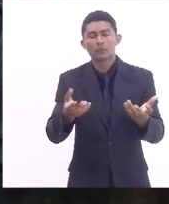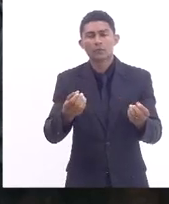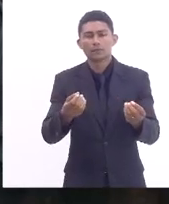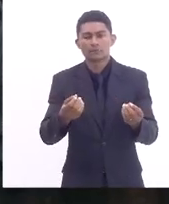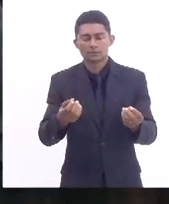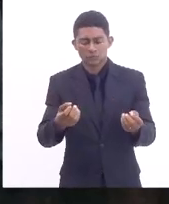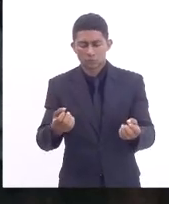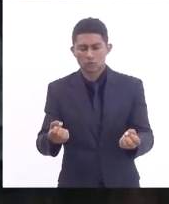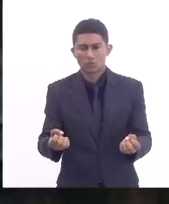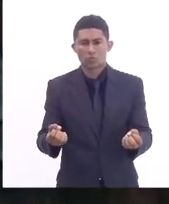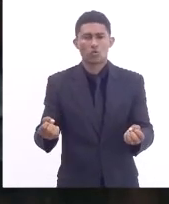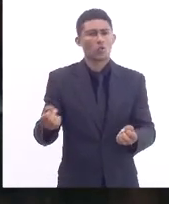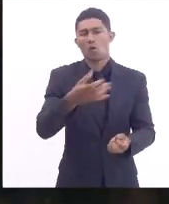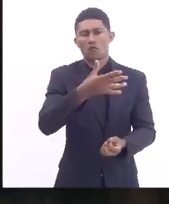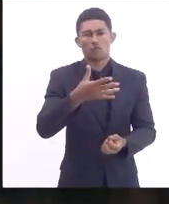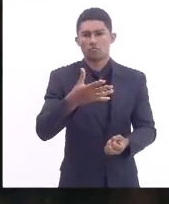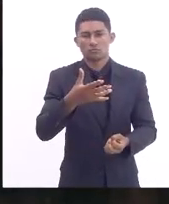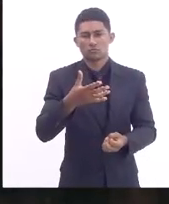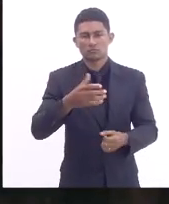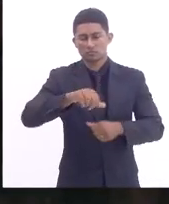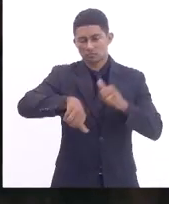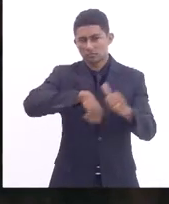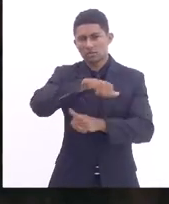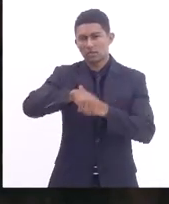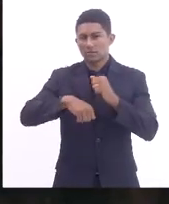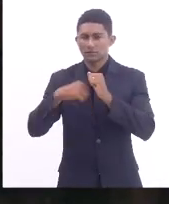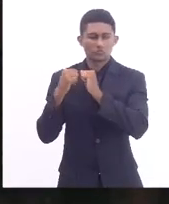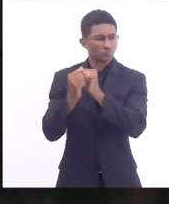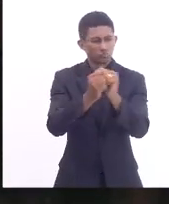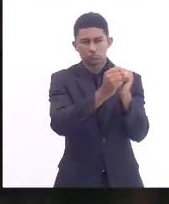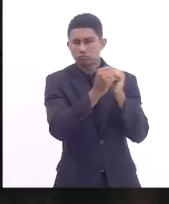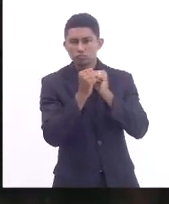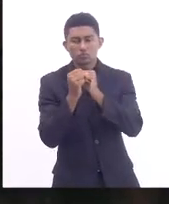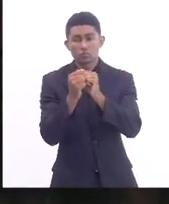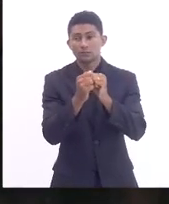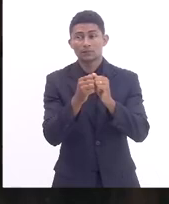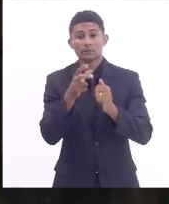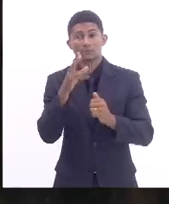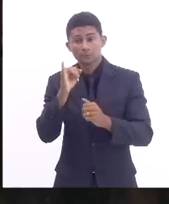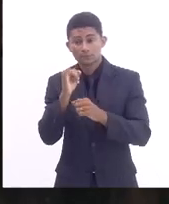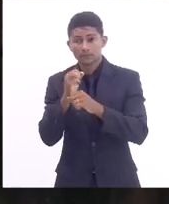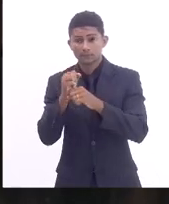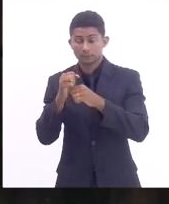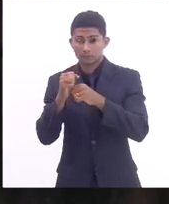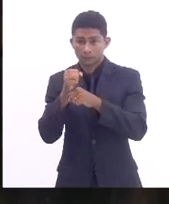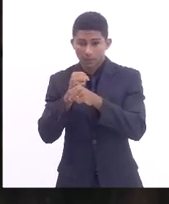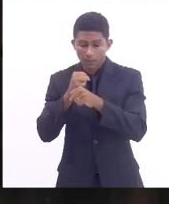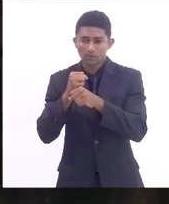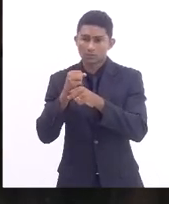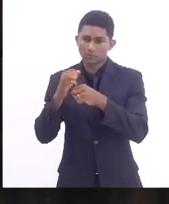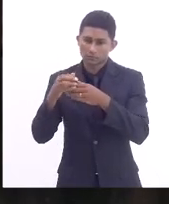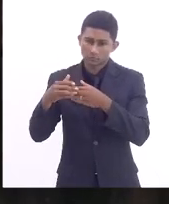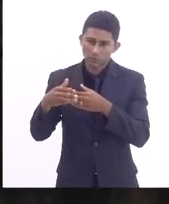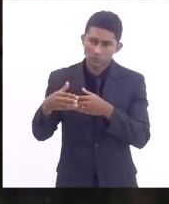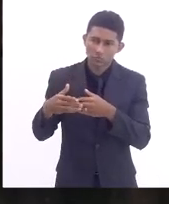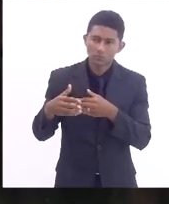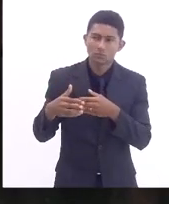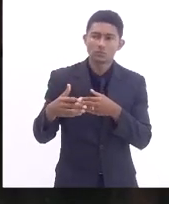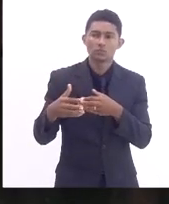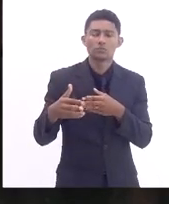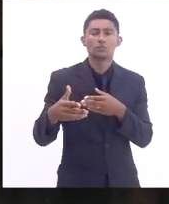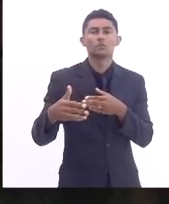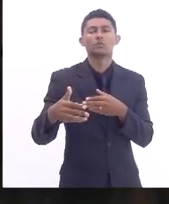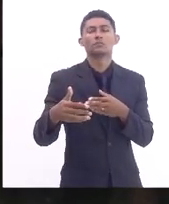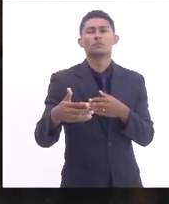diferente e respirar juntos se a gente conseguir ao longo dos anos somente consegui isso